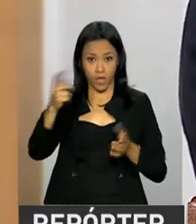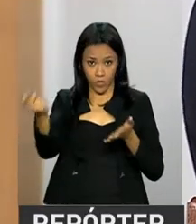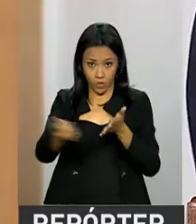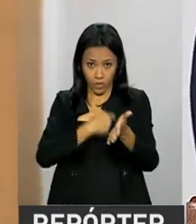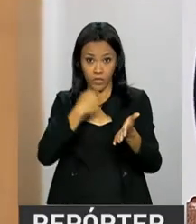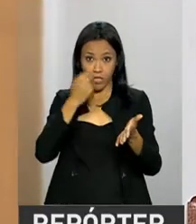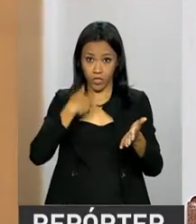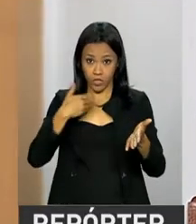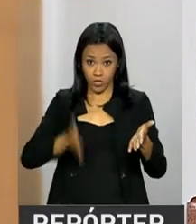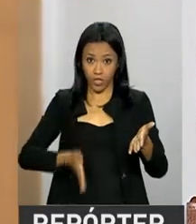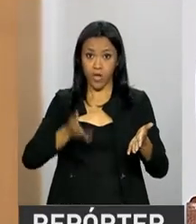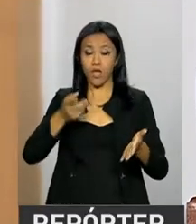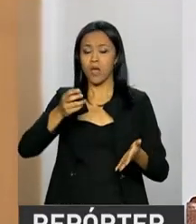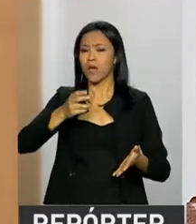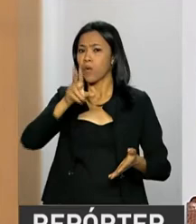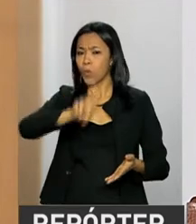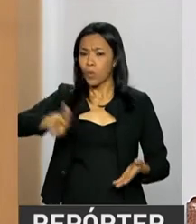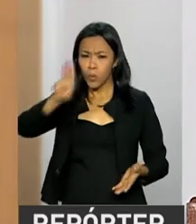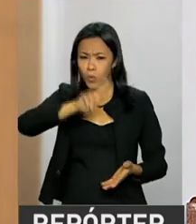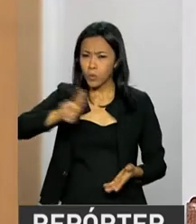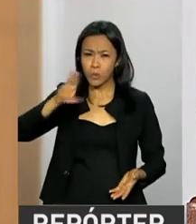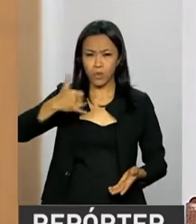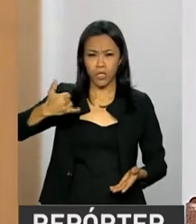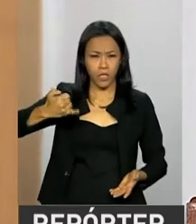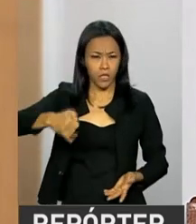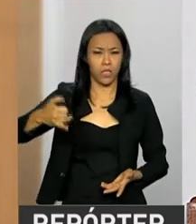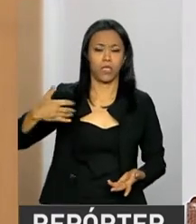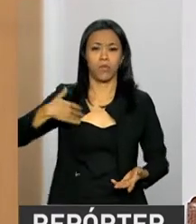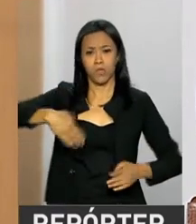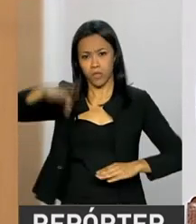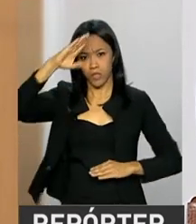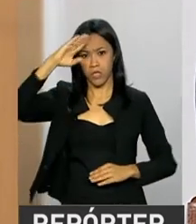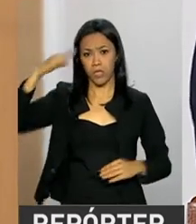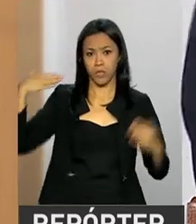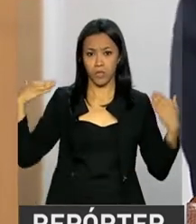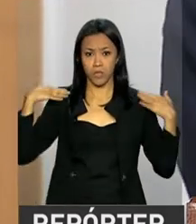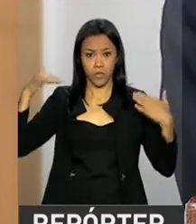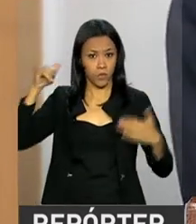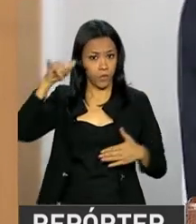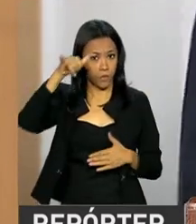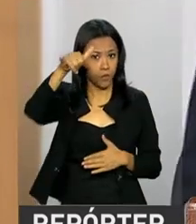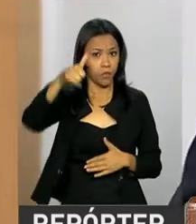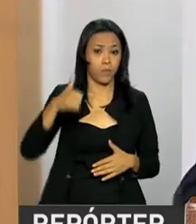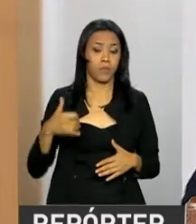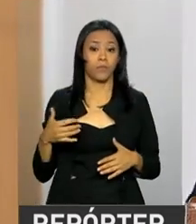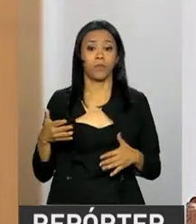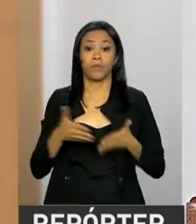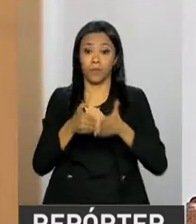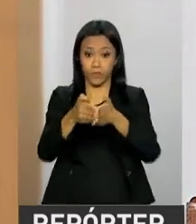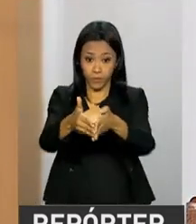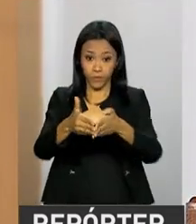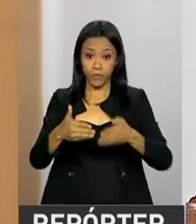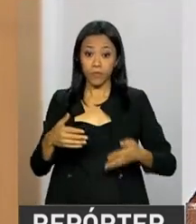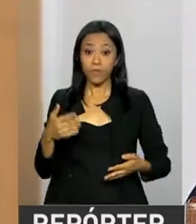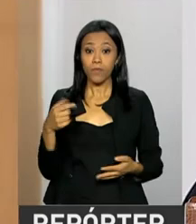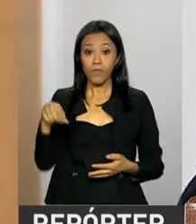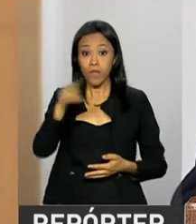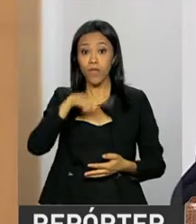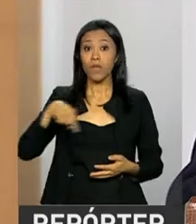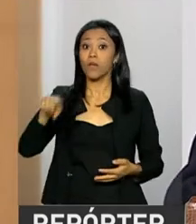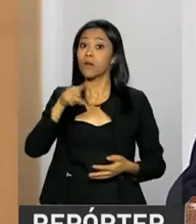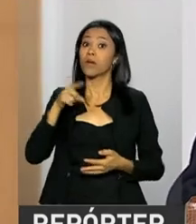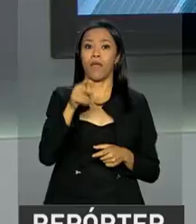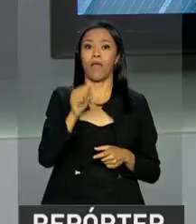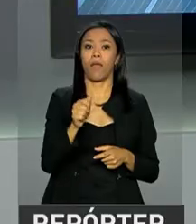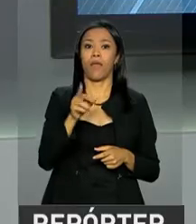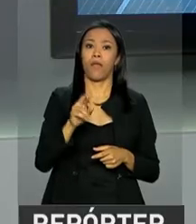porte exclusivo do Exército, da Marinha, da Aeronáutica, né? Porque é isto que aflige o povo do Rio de